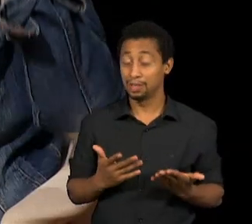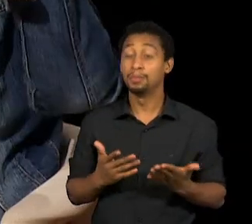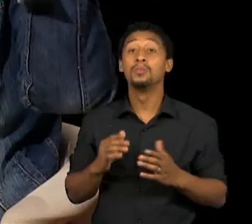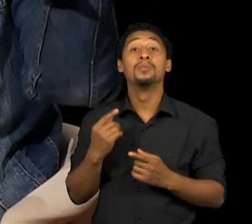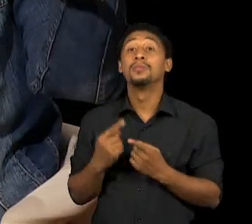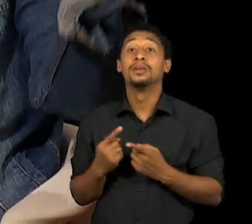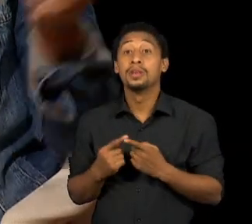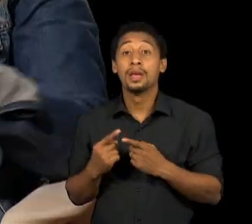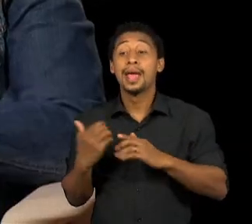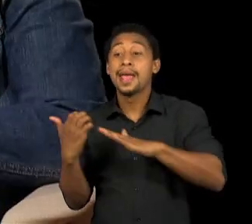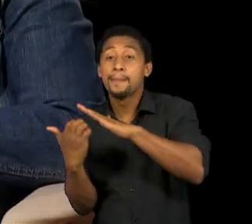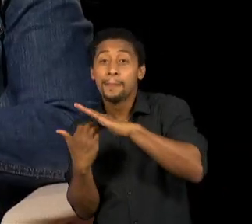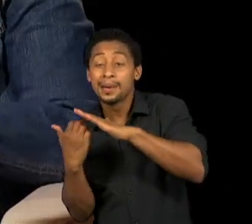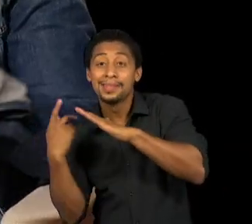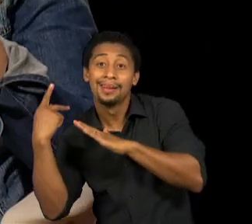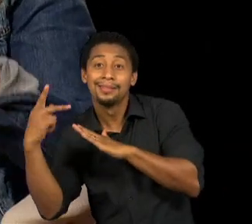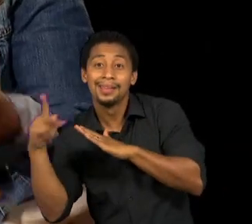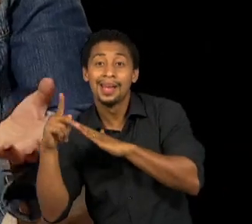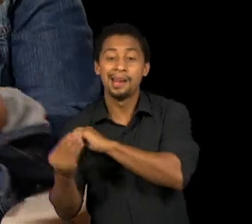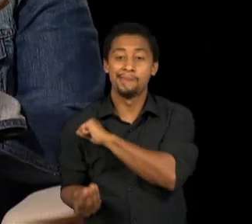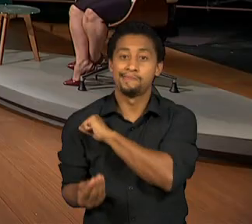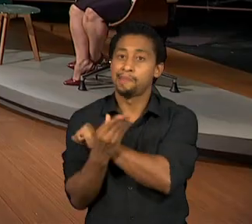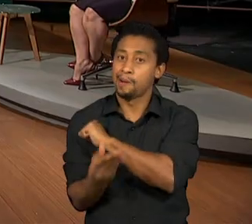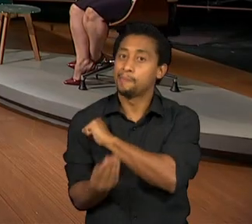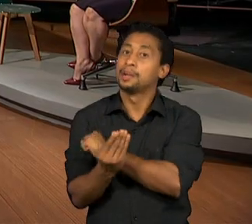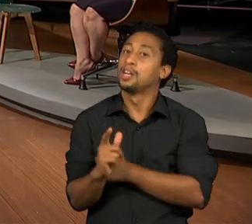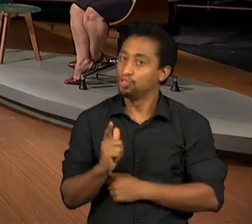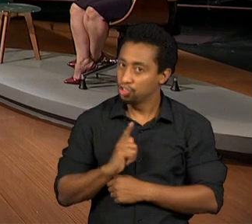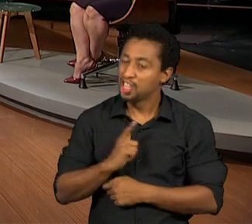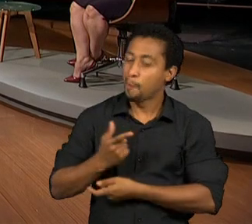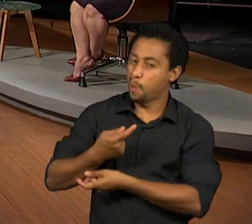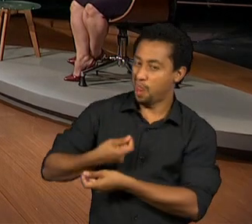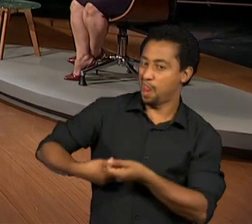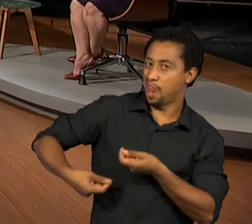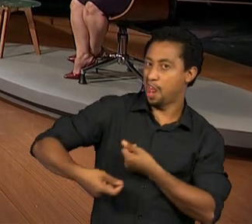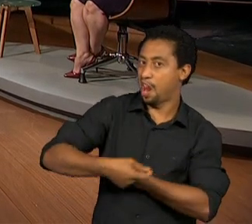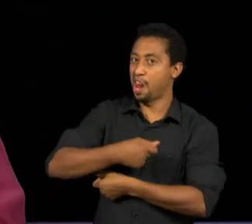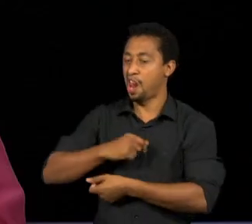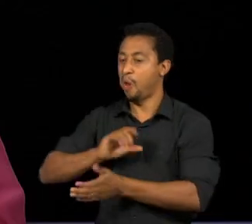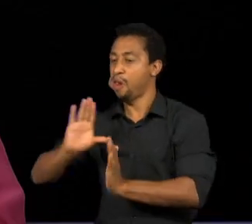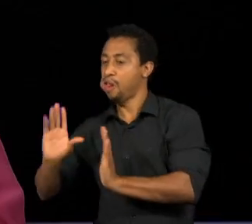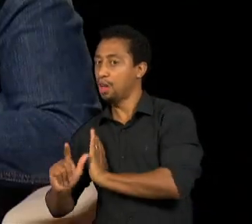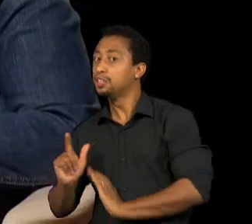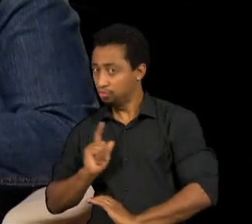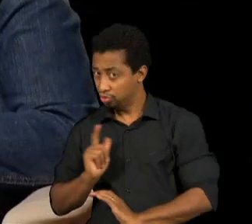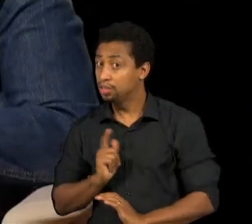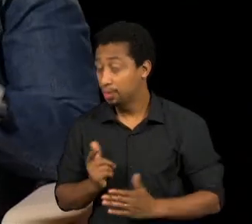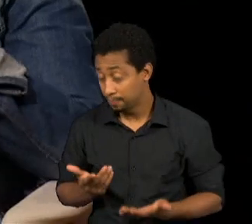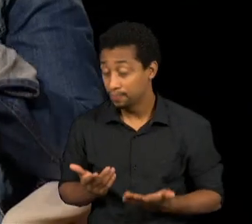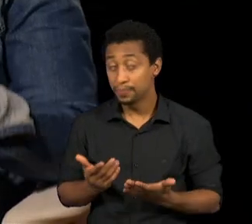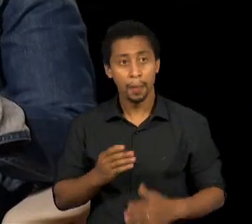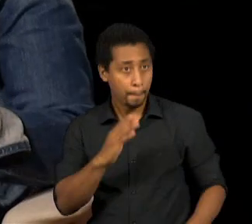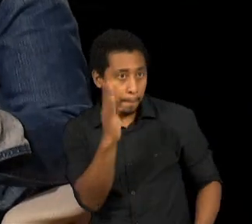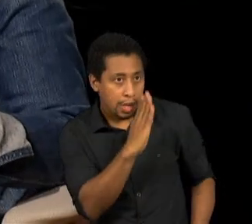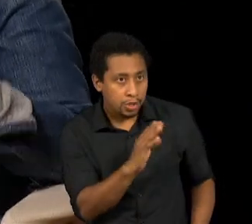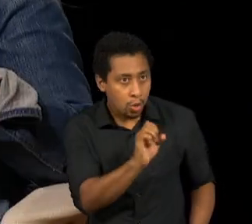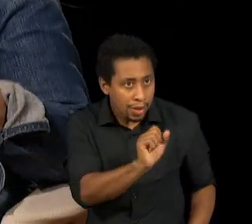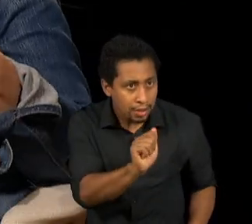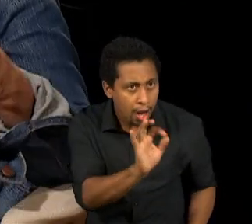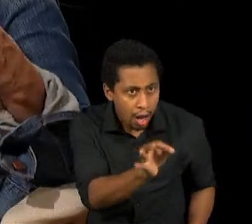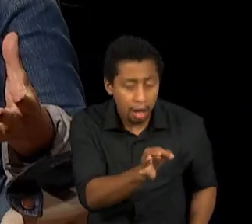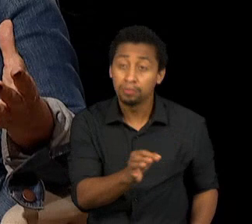Seychelles, pessoas passando a perna uns nos outros. Que era o Brasil S.A. É o Brasil S.A. Ele contou um pouco do